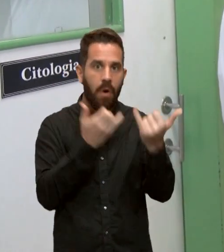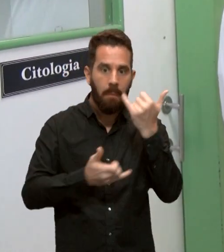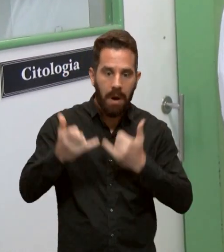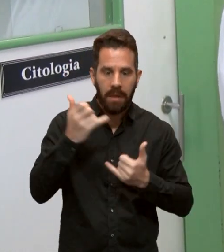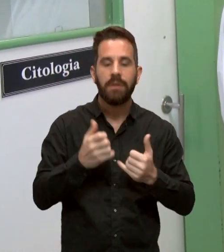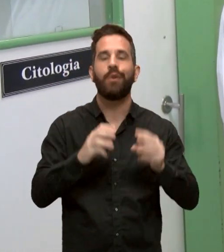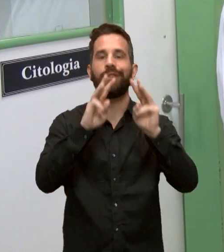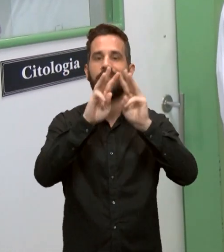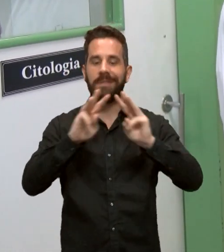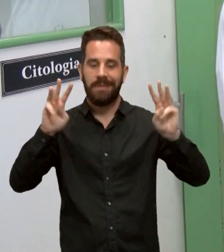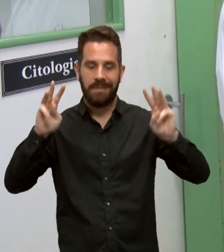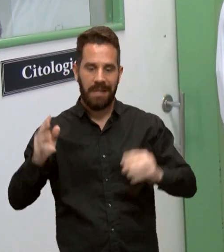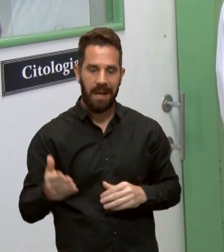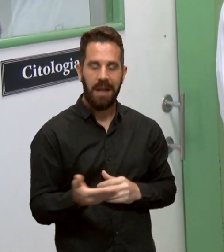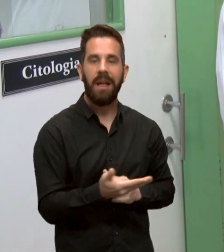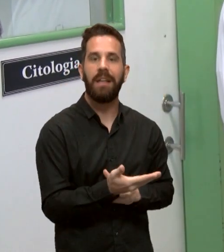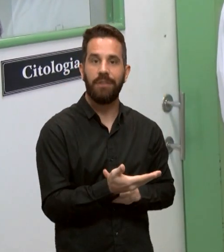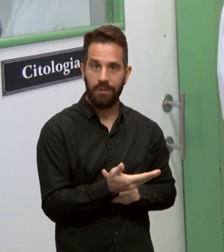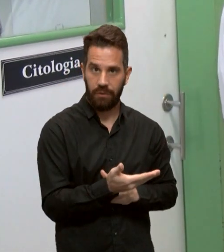de Farmácia,